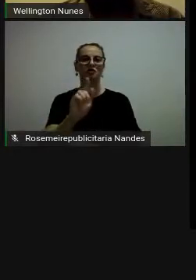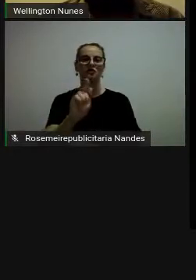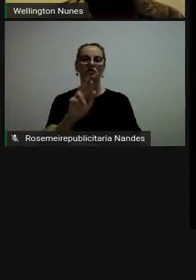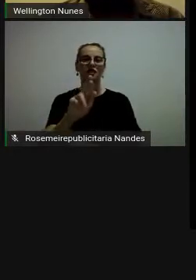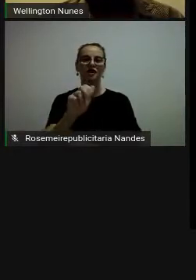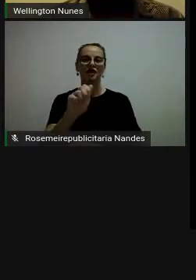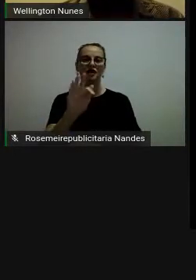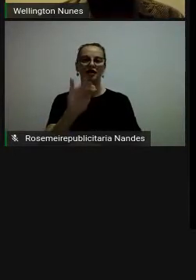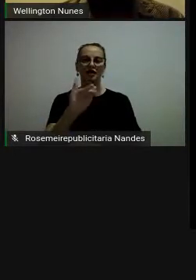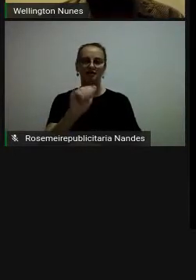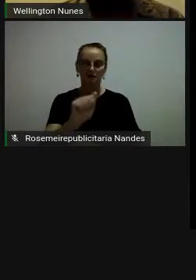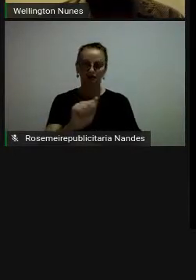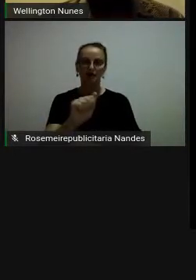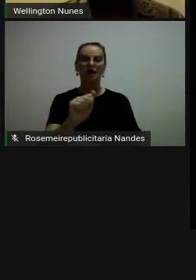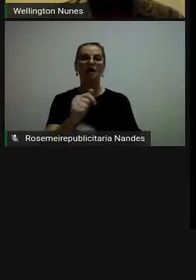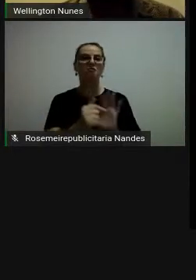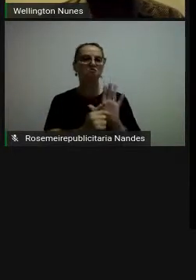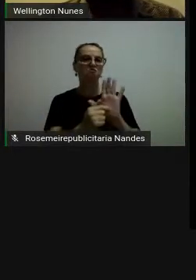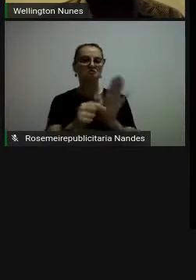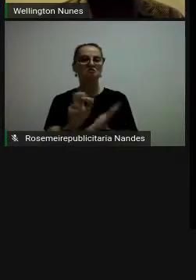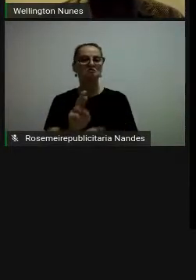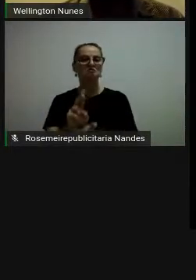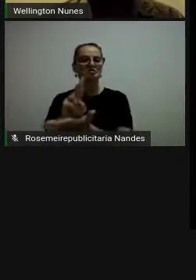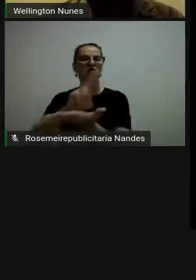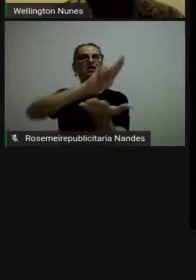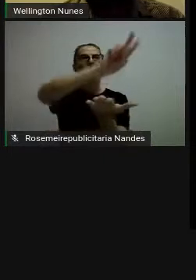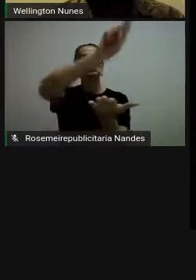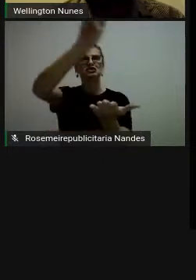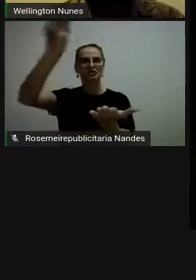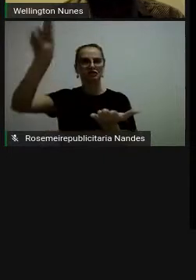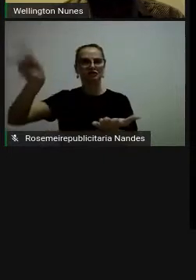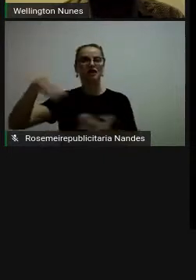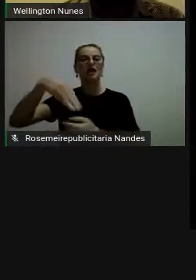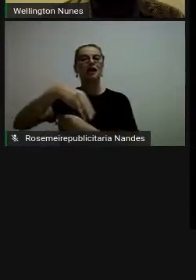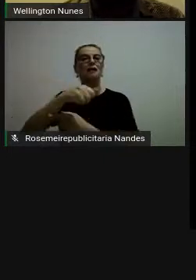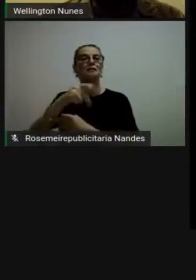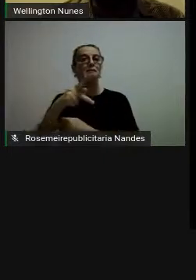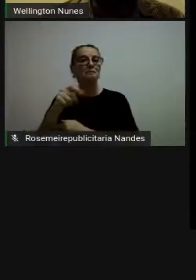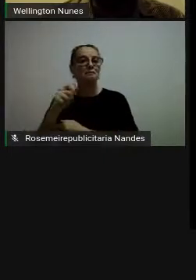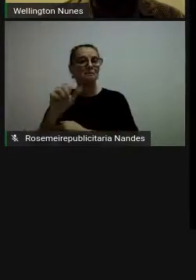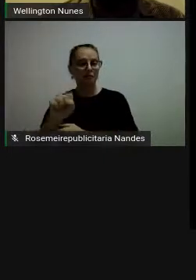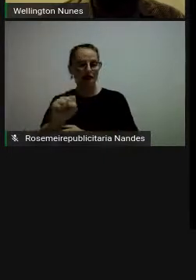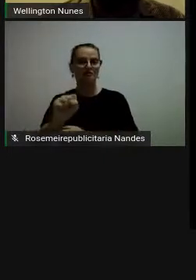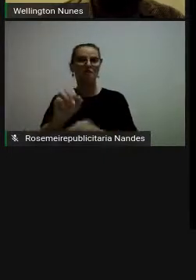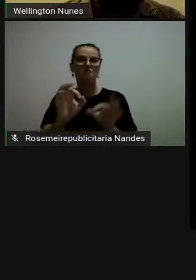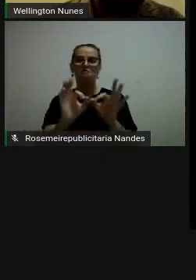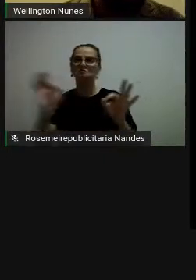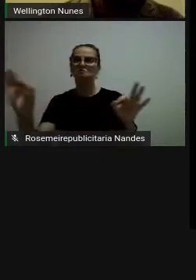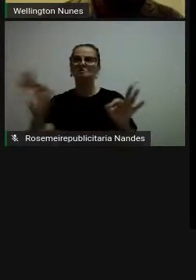diferentes mapas, né, diferentes dados em escalas distintas.